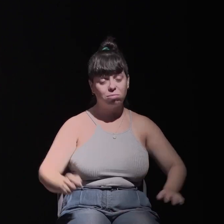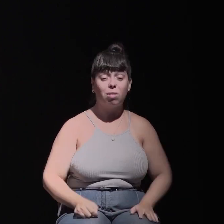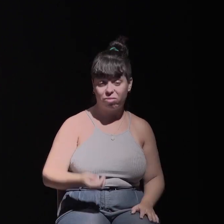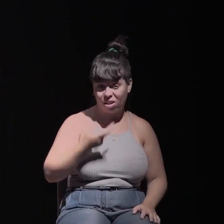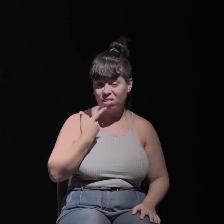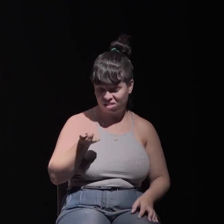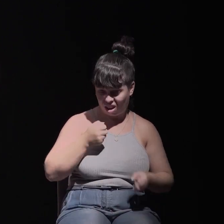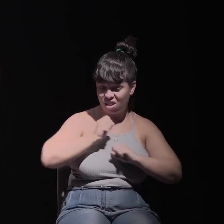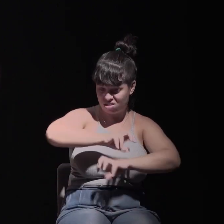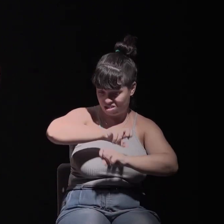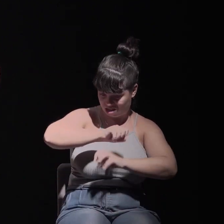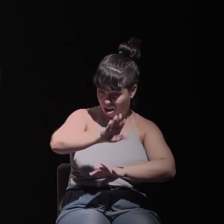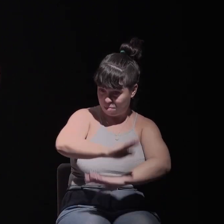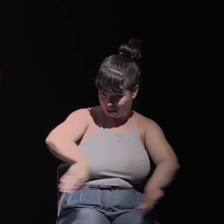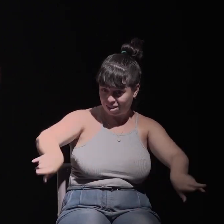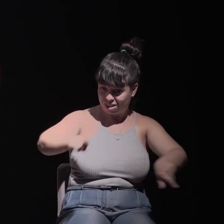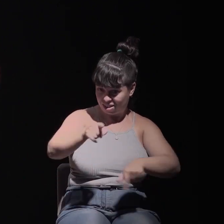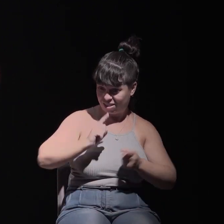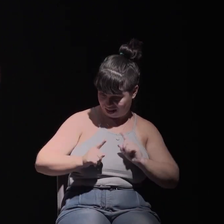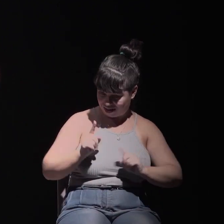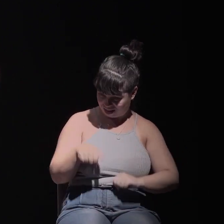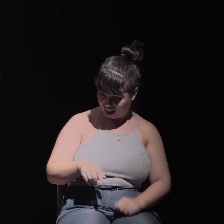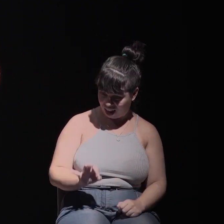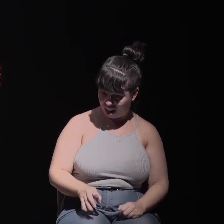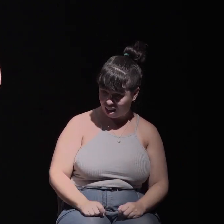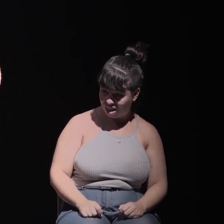estão querendo ensinar isso para as nossas crianças na escola.